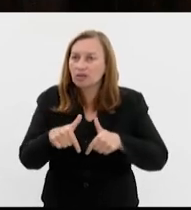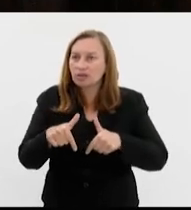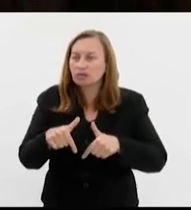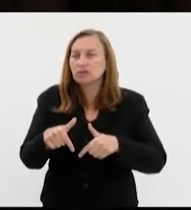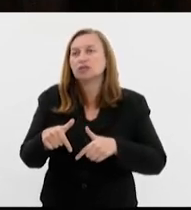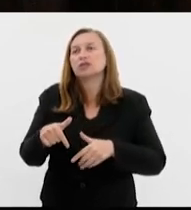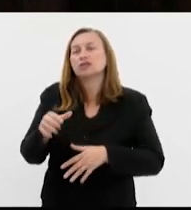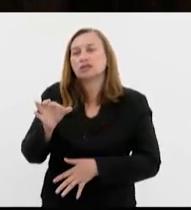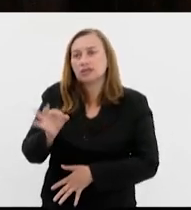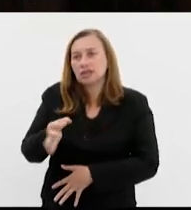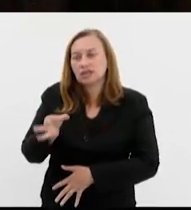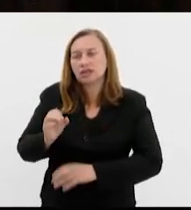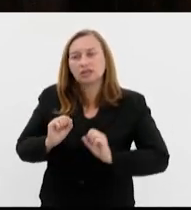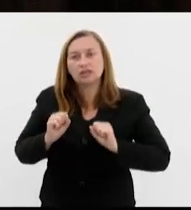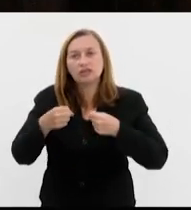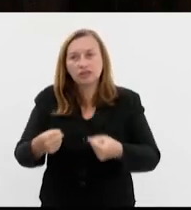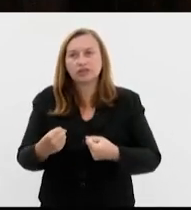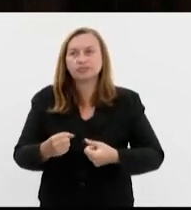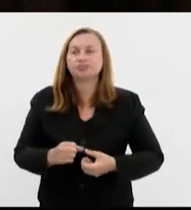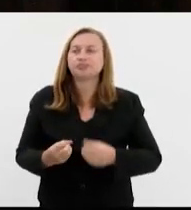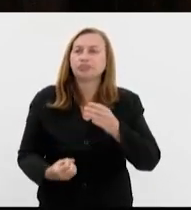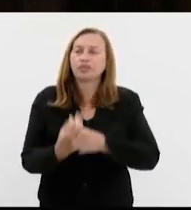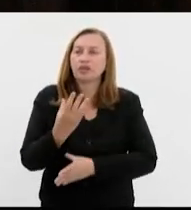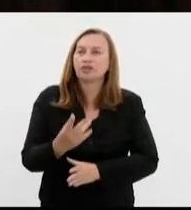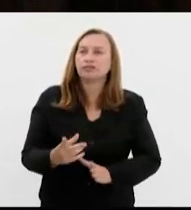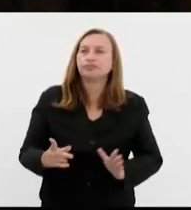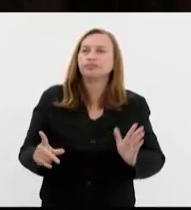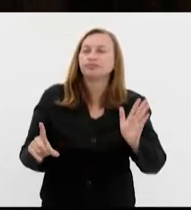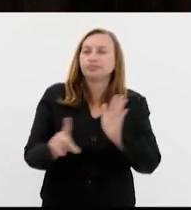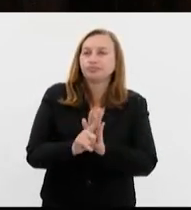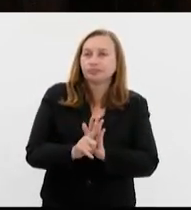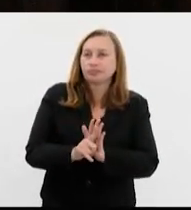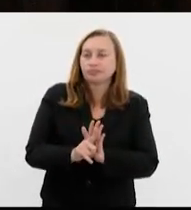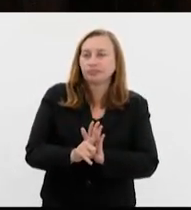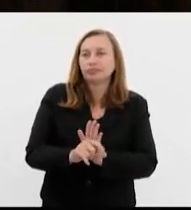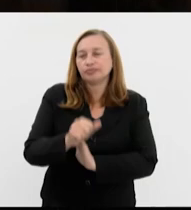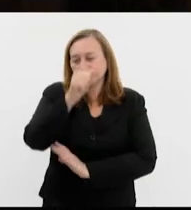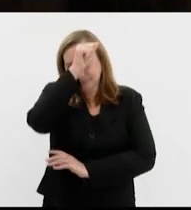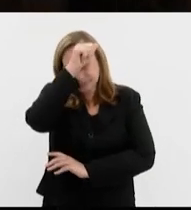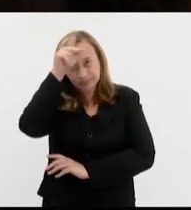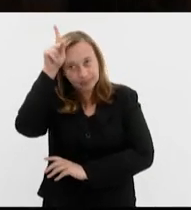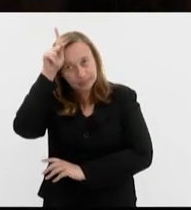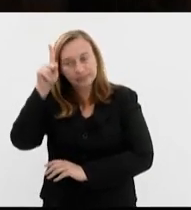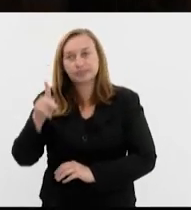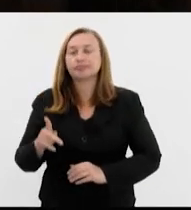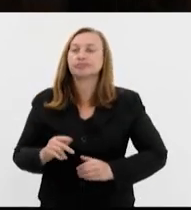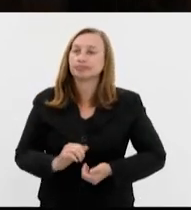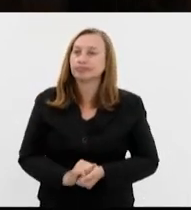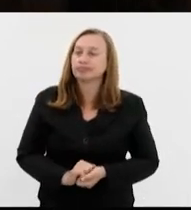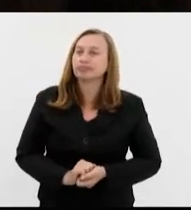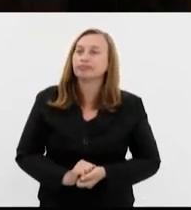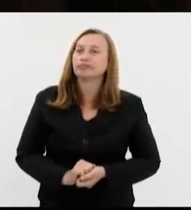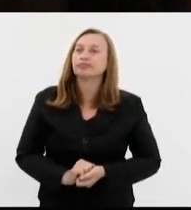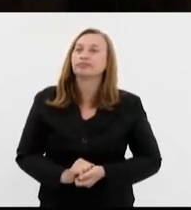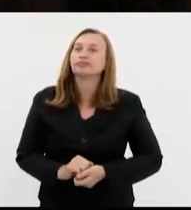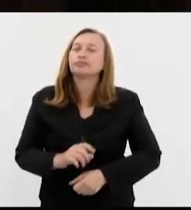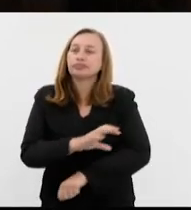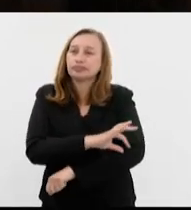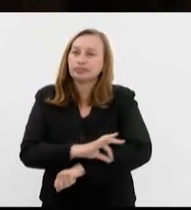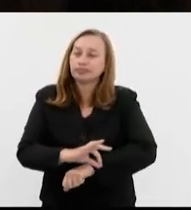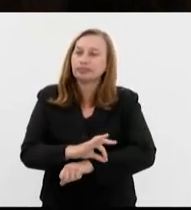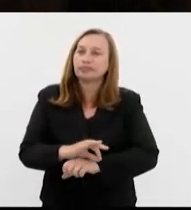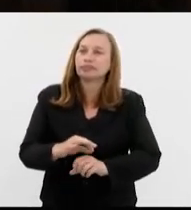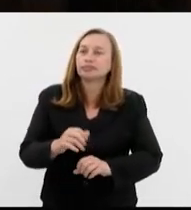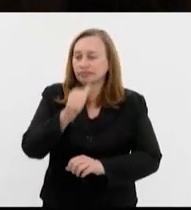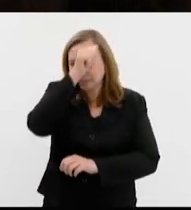de defender. Eu criei a lei municipal da ATIS, que é essa assistência técnica, que é o engenheiro, o arquiteto popular, a prefeitura ajudando com